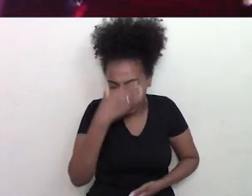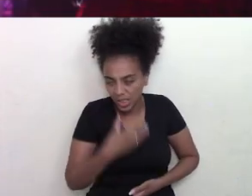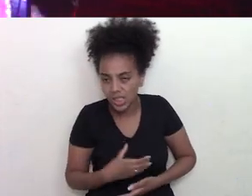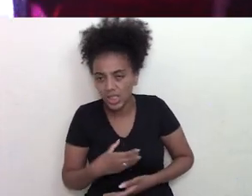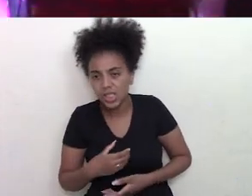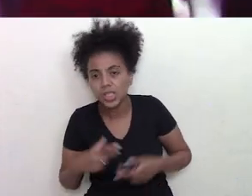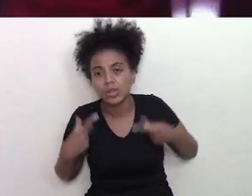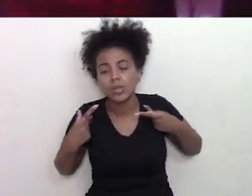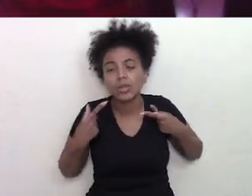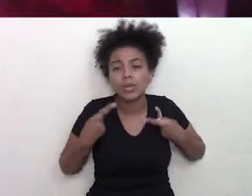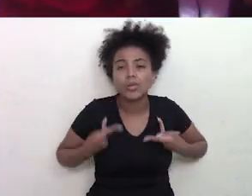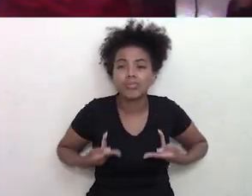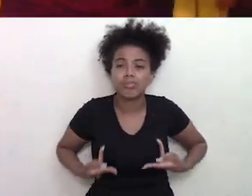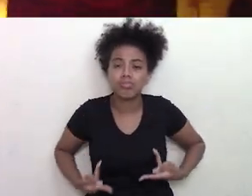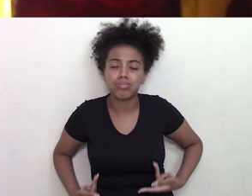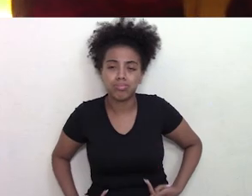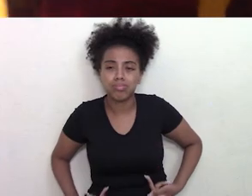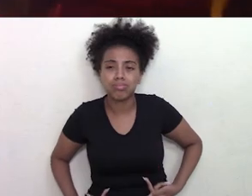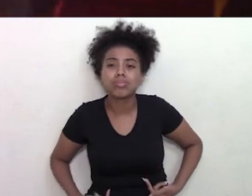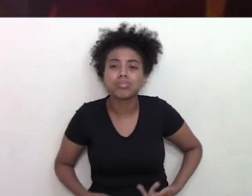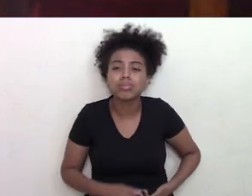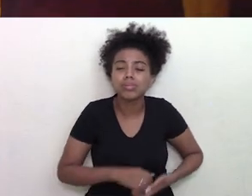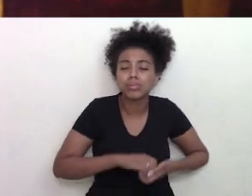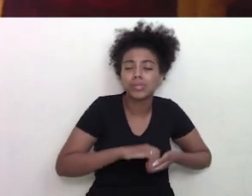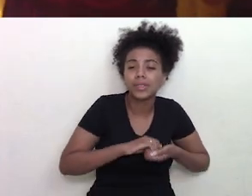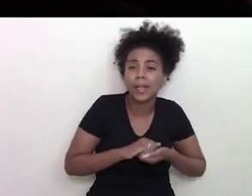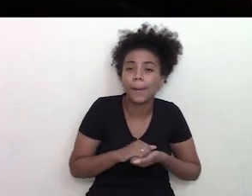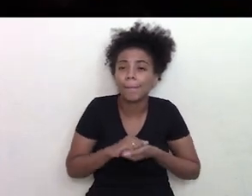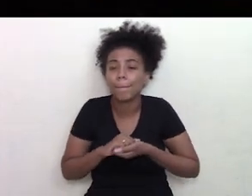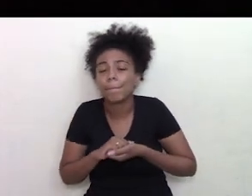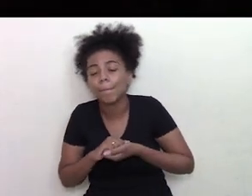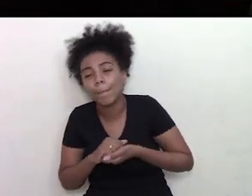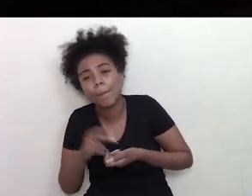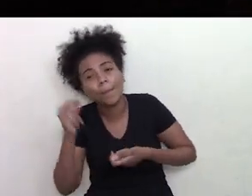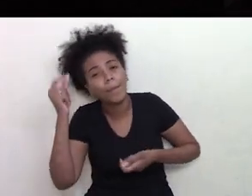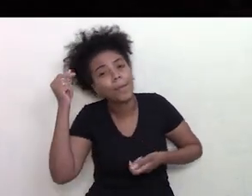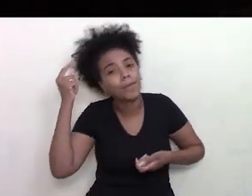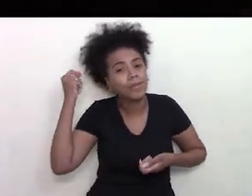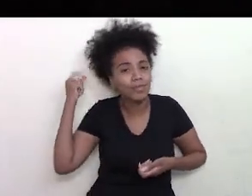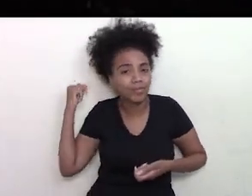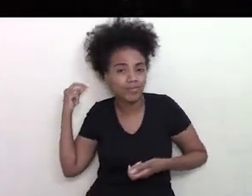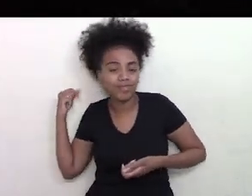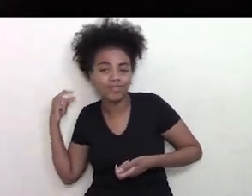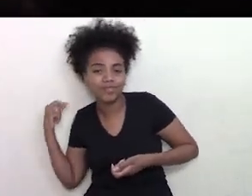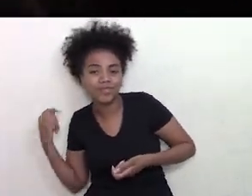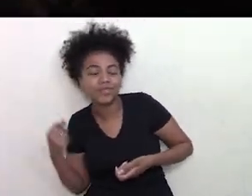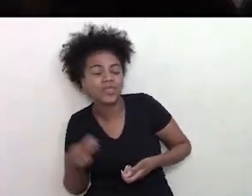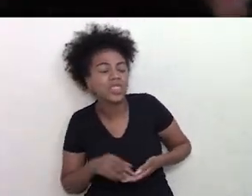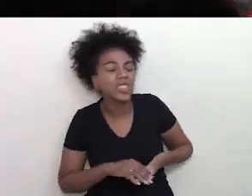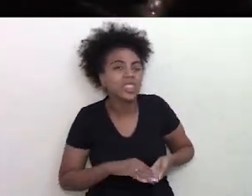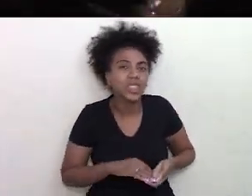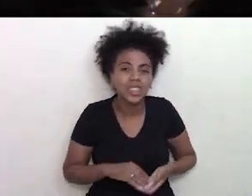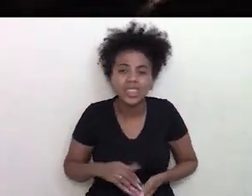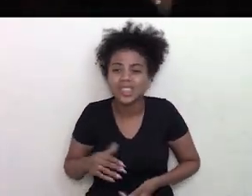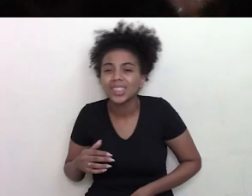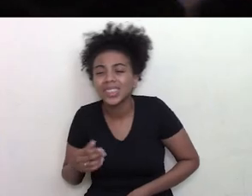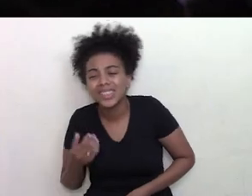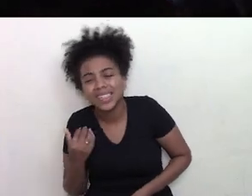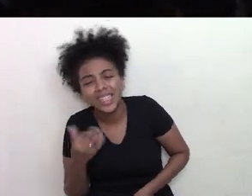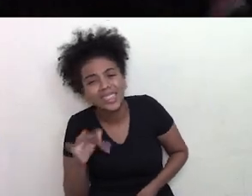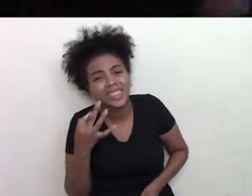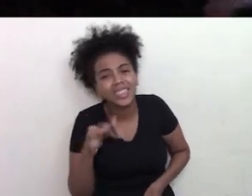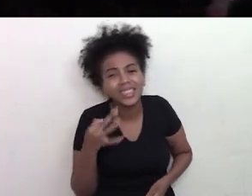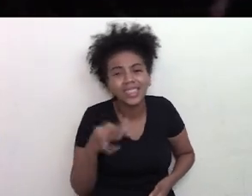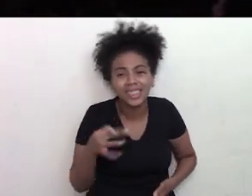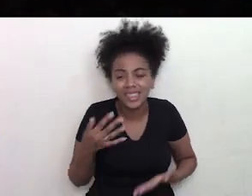seus. Te anda cada suspiro de prazer. Nosso passado, sei, não é simples assim. Deixou